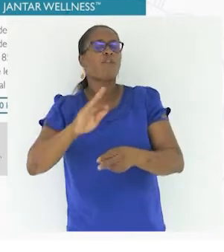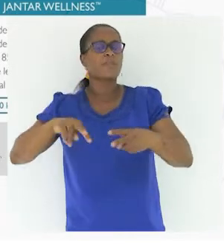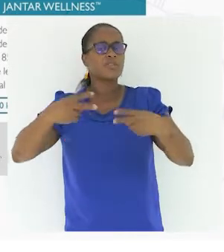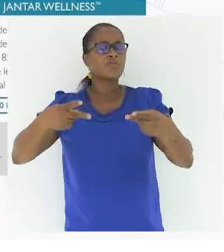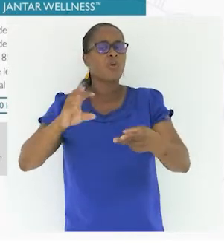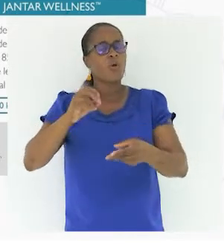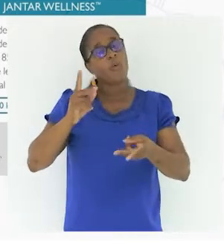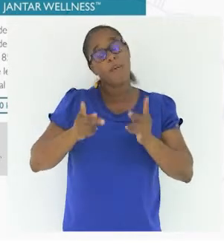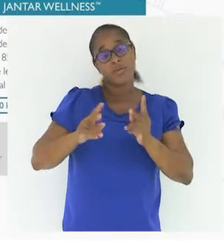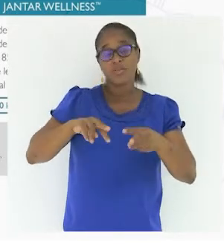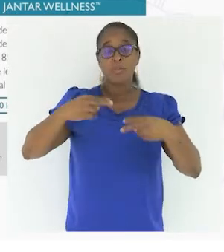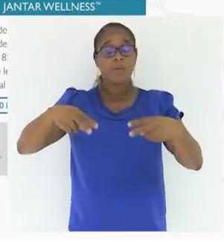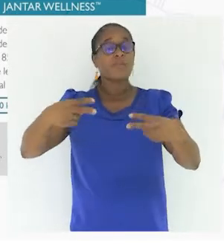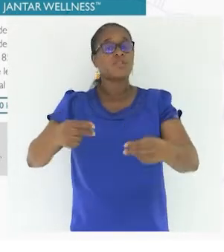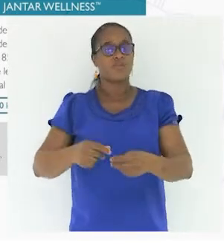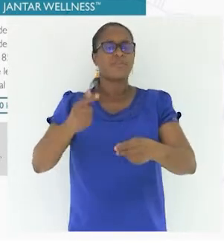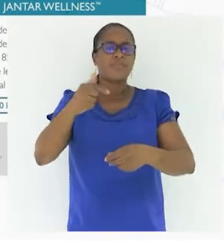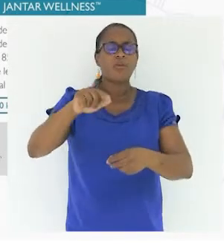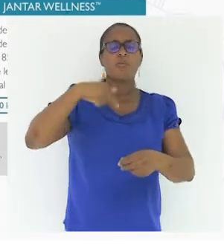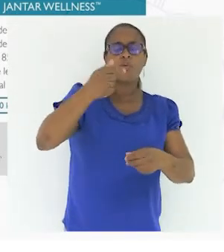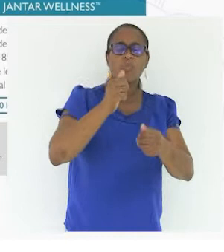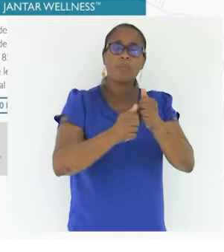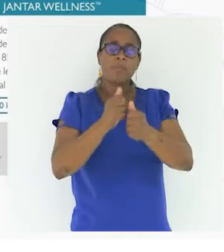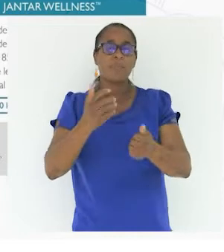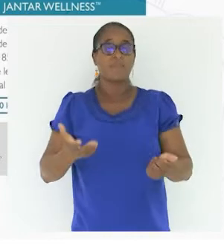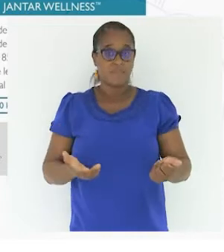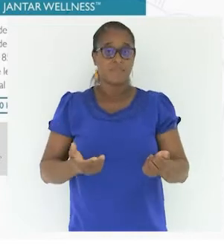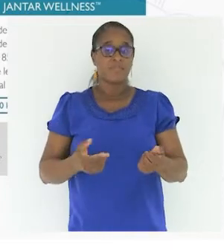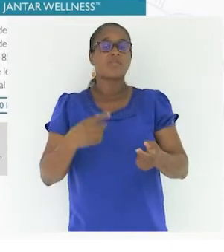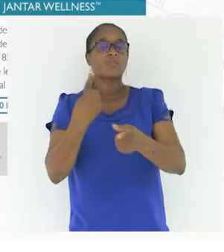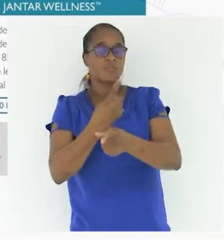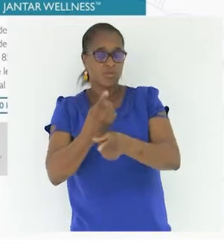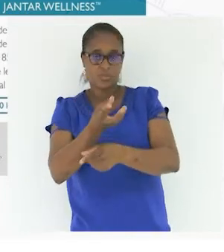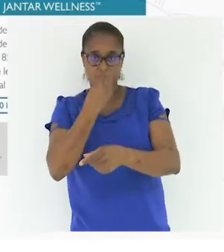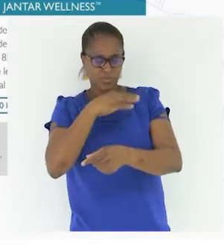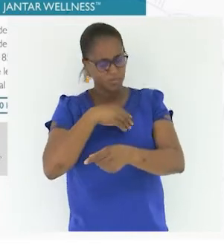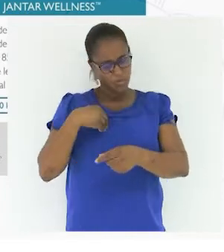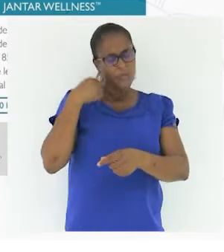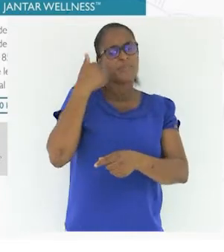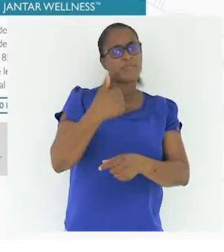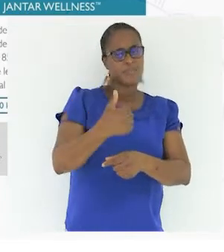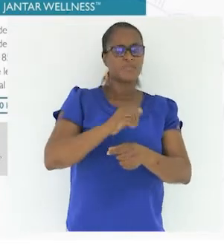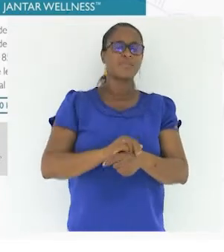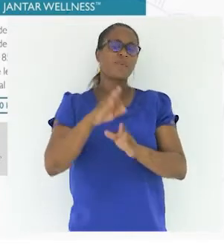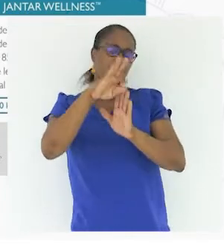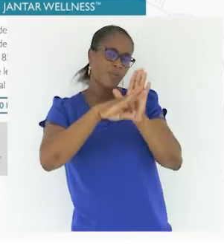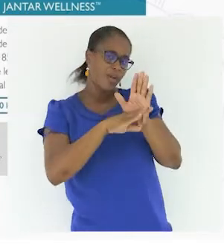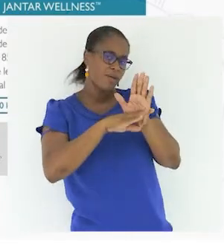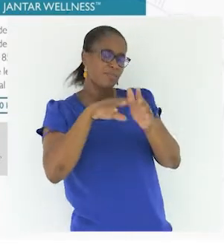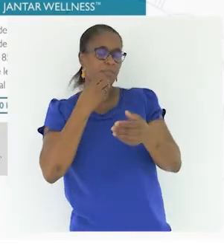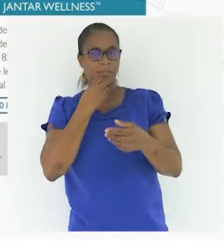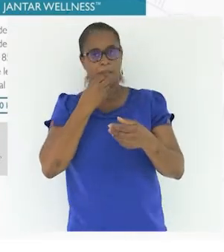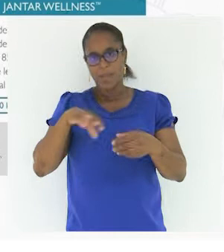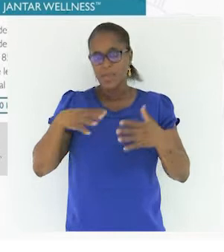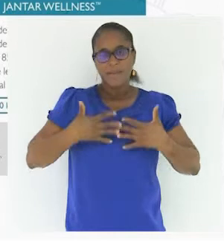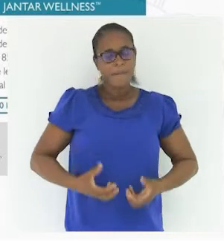de prevenção. E temos um outro folheto que é sobre alimentação saudável. Programa para perder